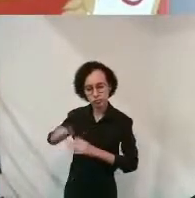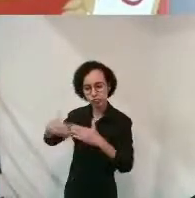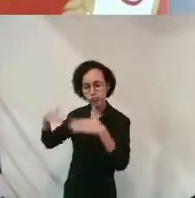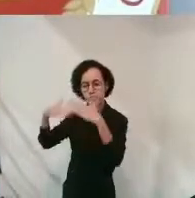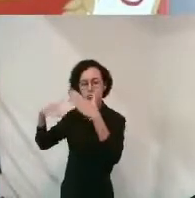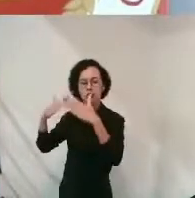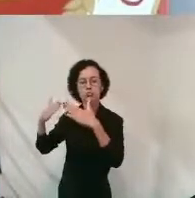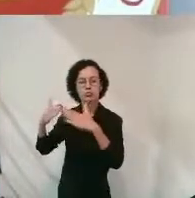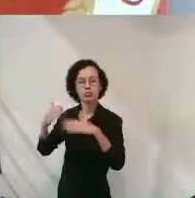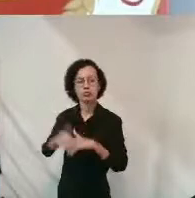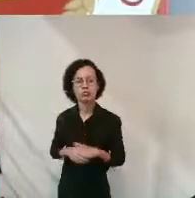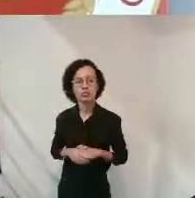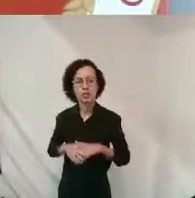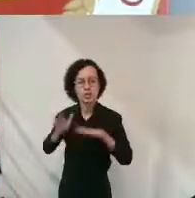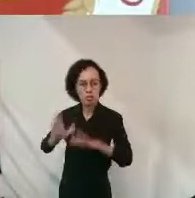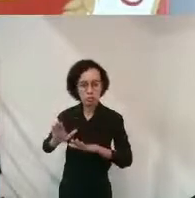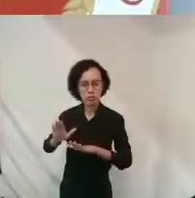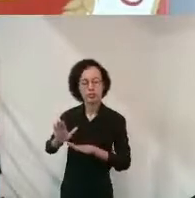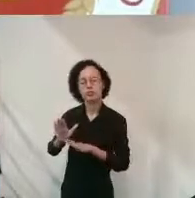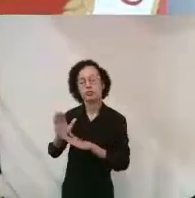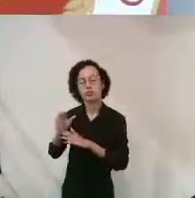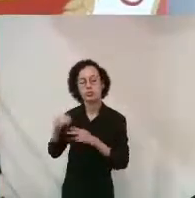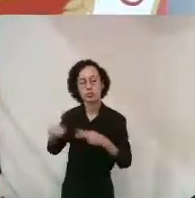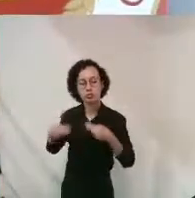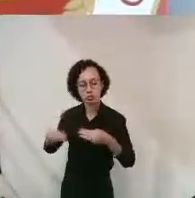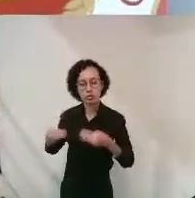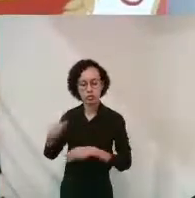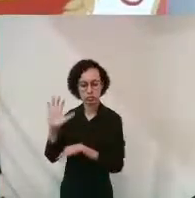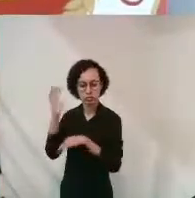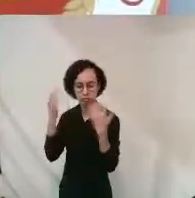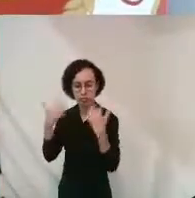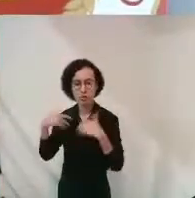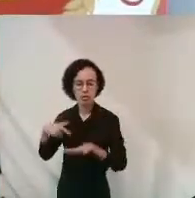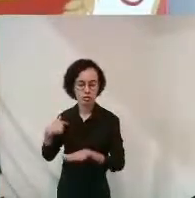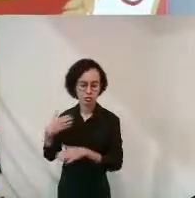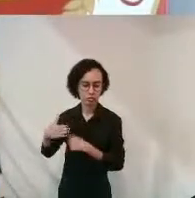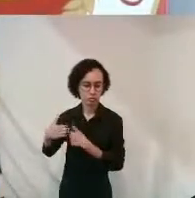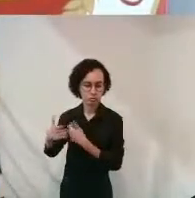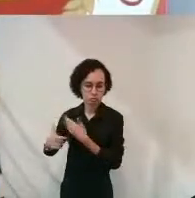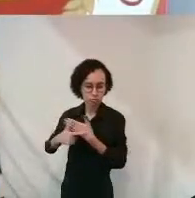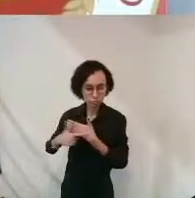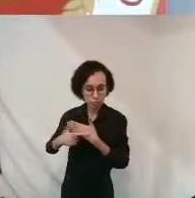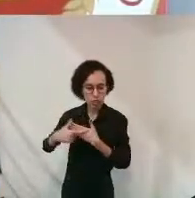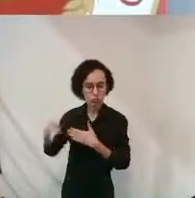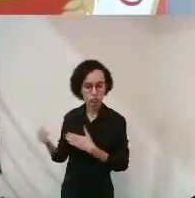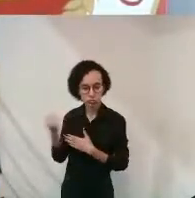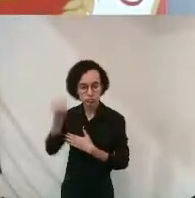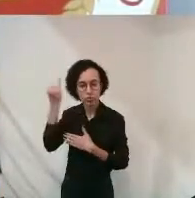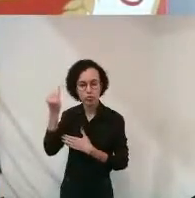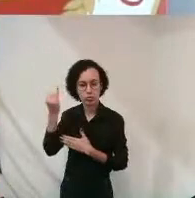doutor Maranhão. Mas o Ministério do Meio Ambiente ele também tem um papel fundamental, que é aprovar projetos